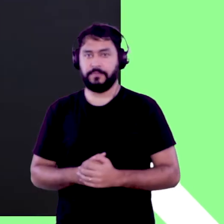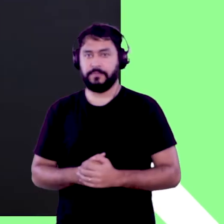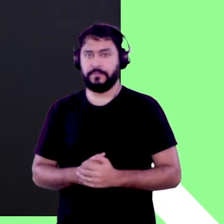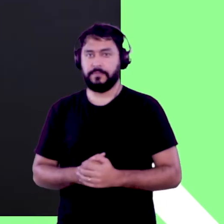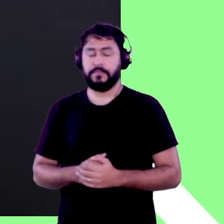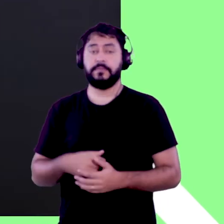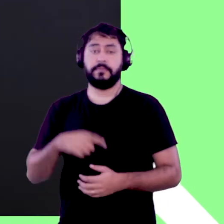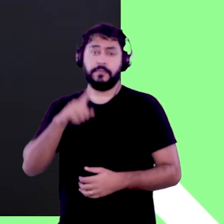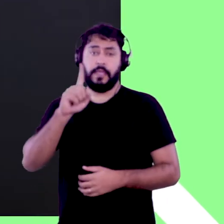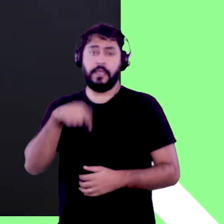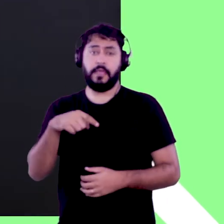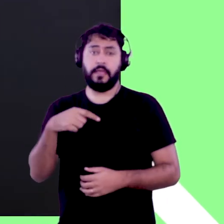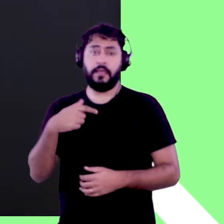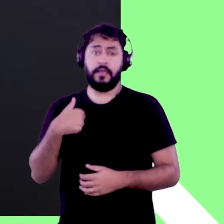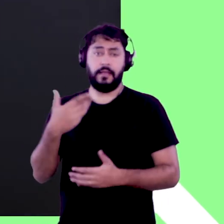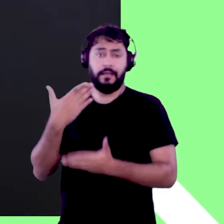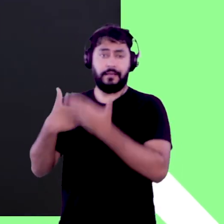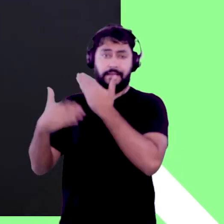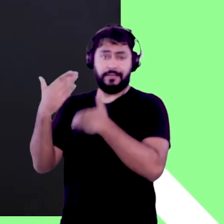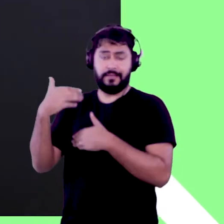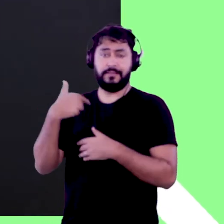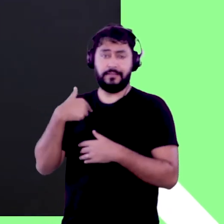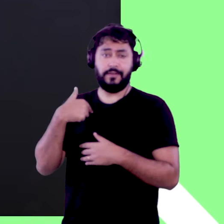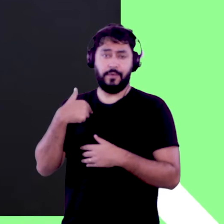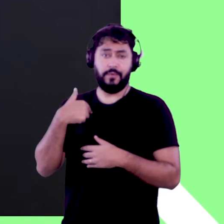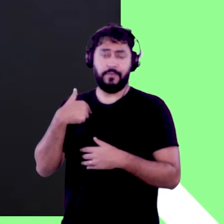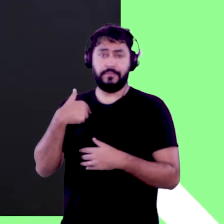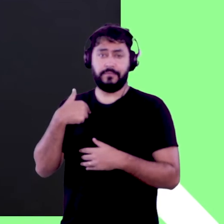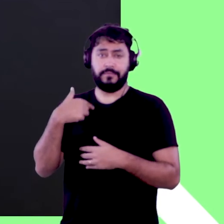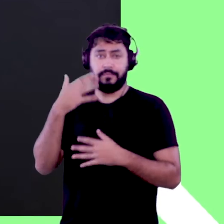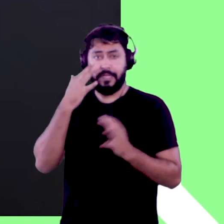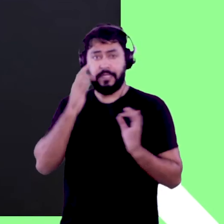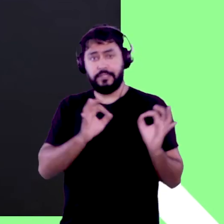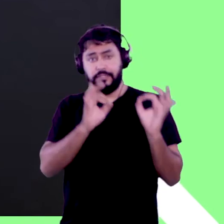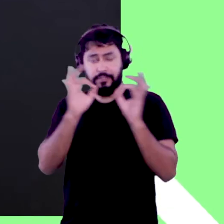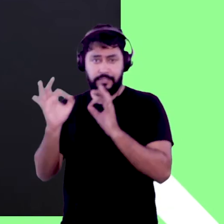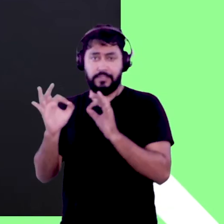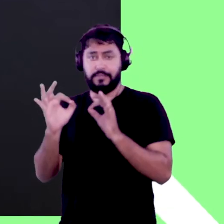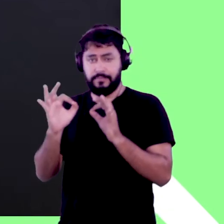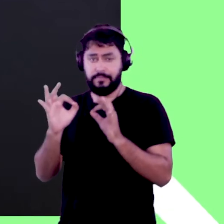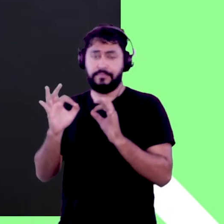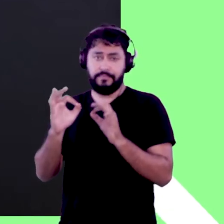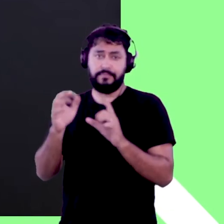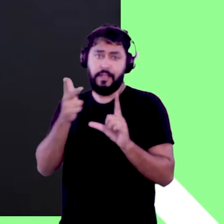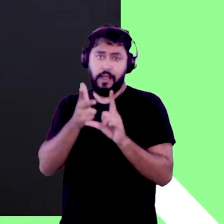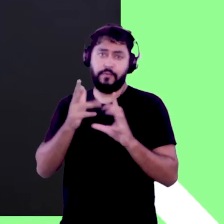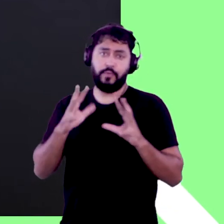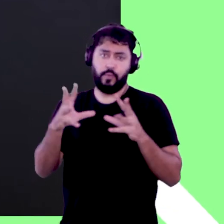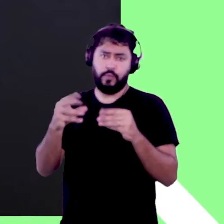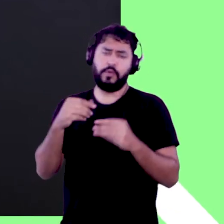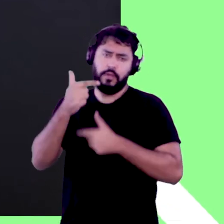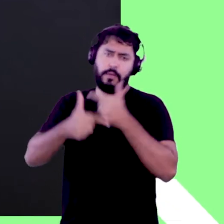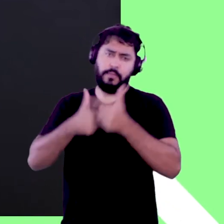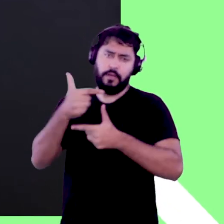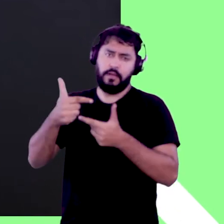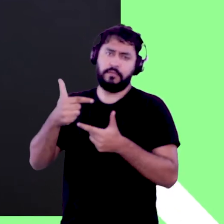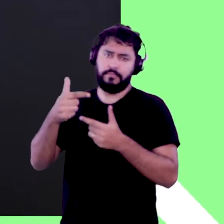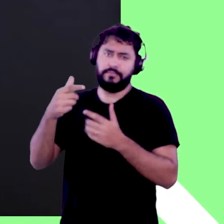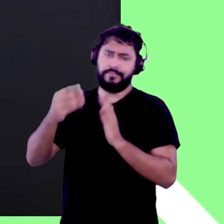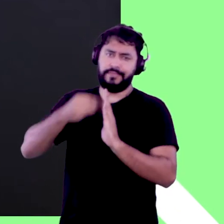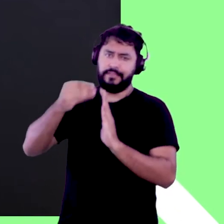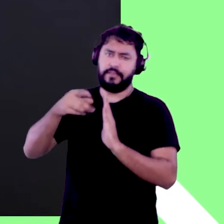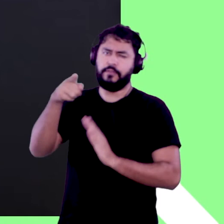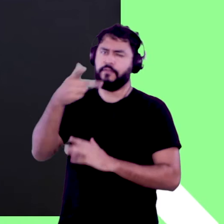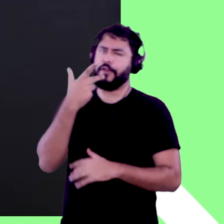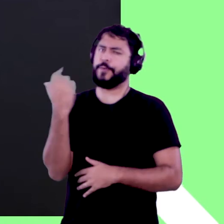Eu assisti a live toda, eu trabalho com design, tudo isso que você falou, isso é muito importante, e eu